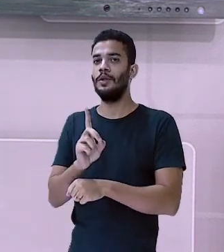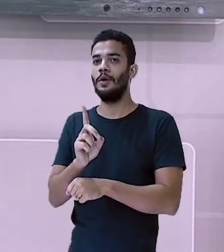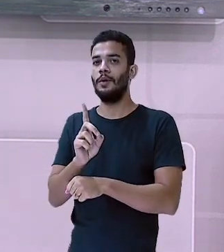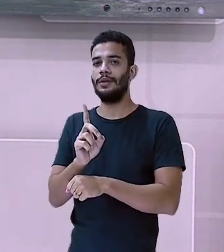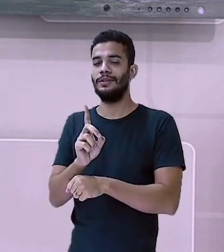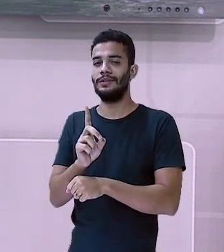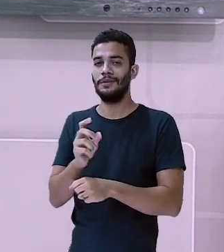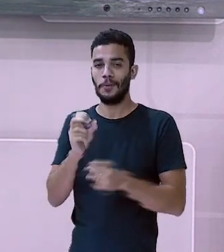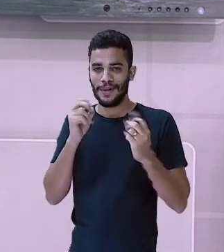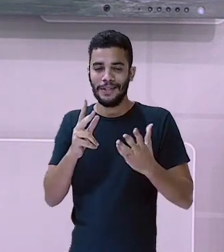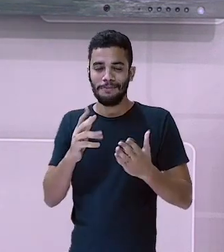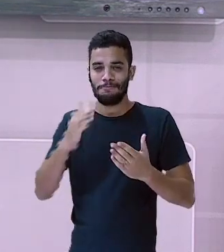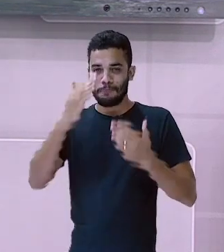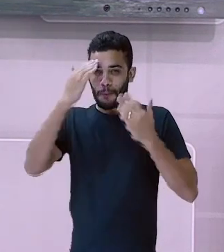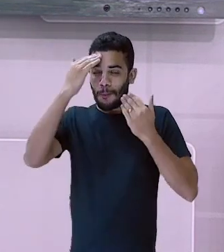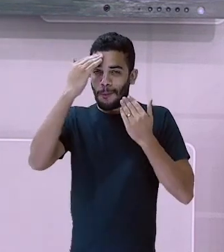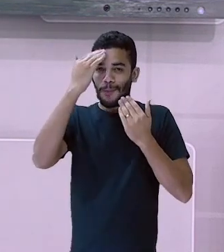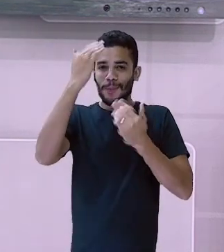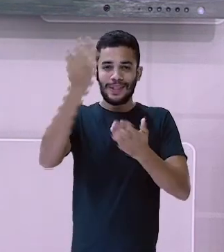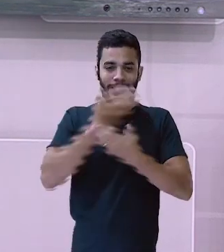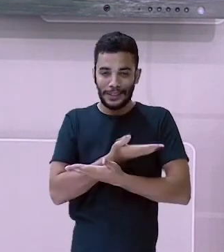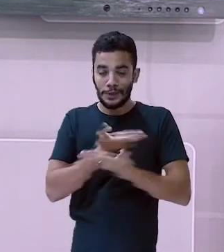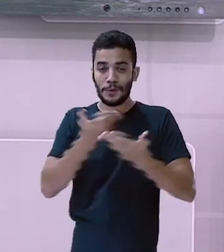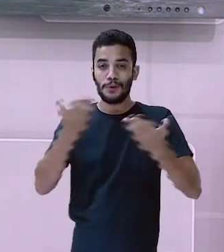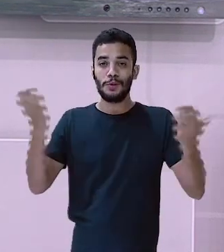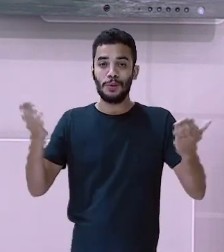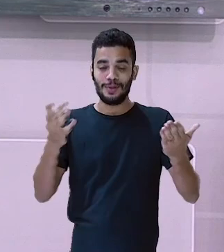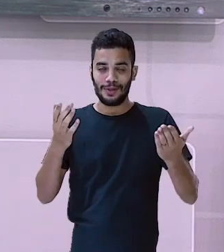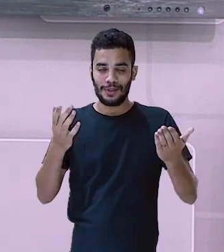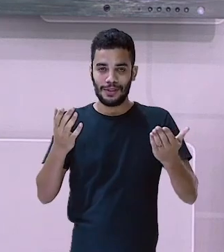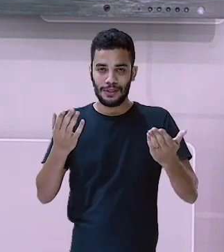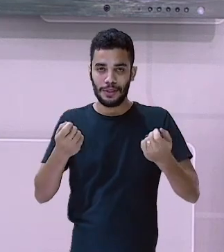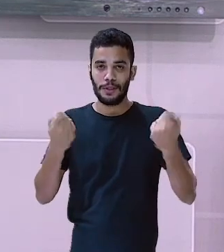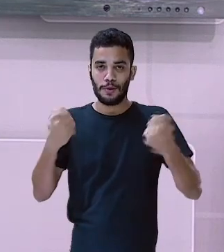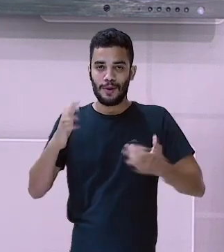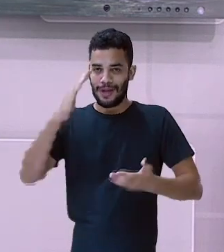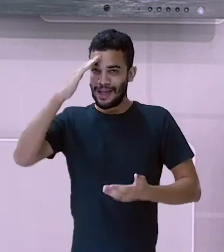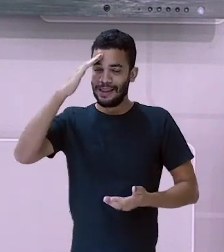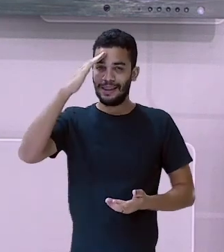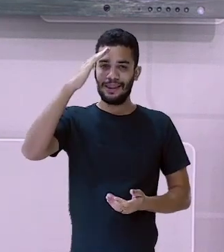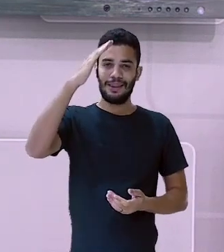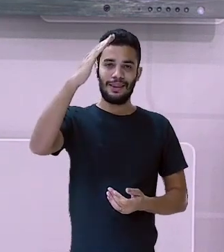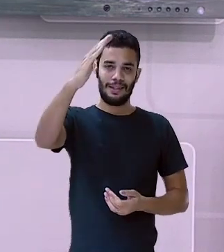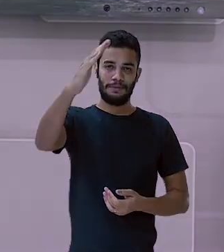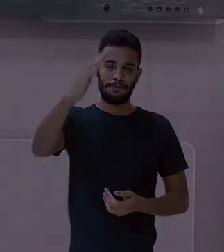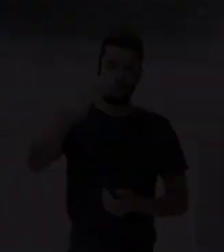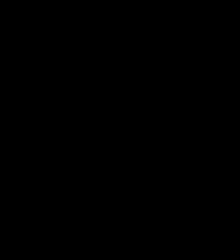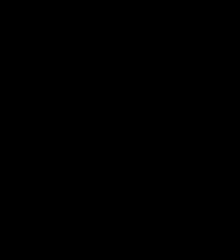agradecida pela companhia, continue se cuidando. Te espero na próxima. Tchau!